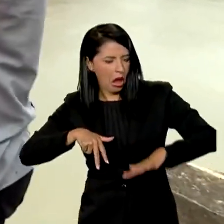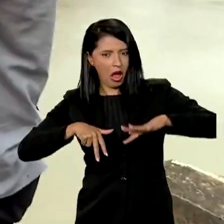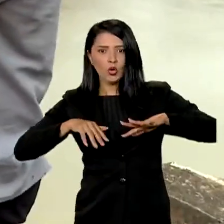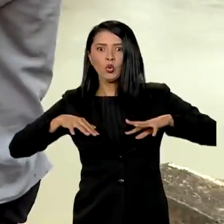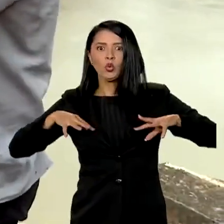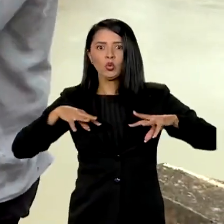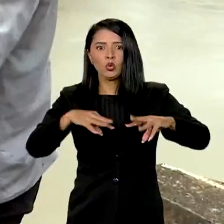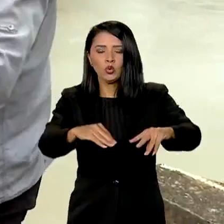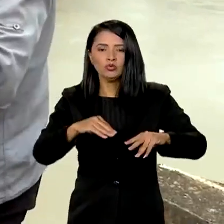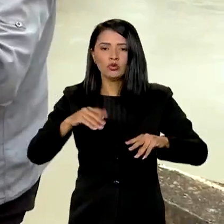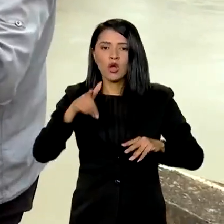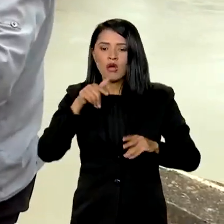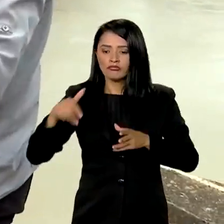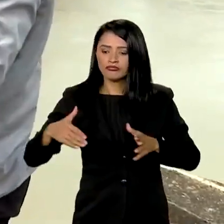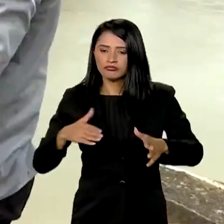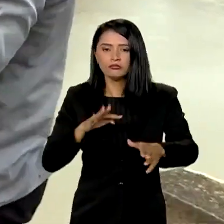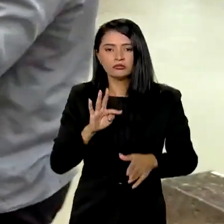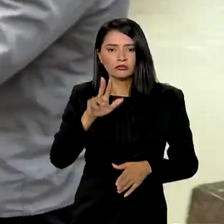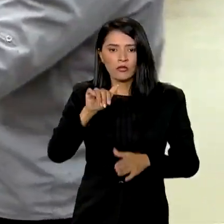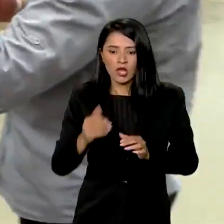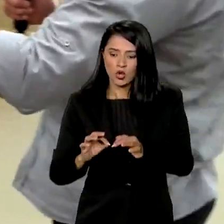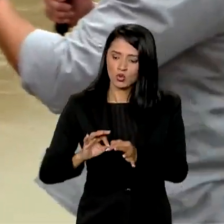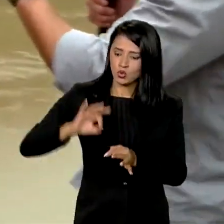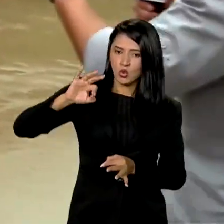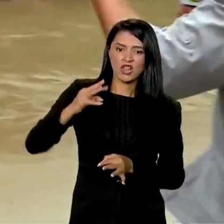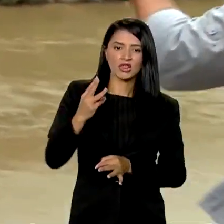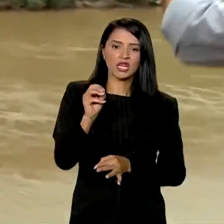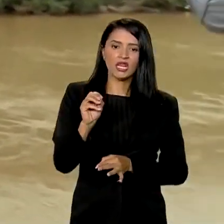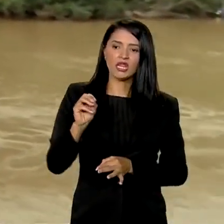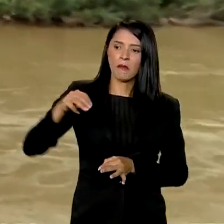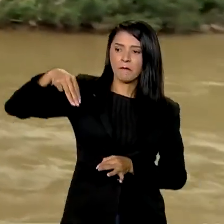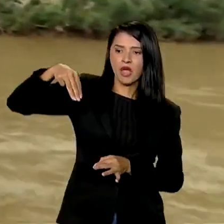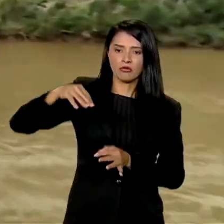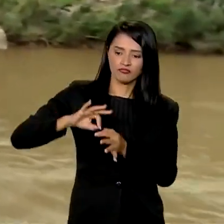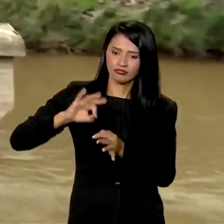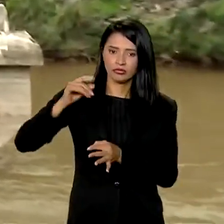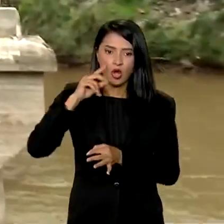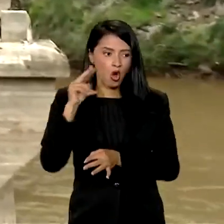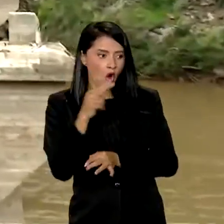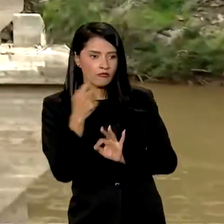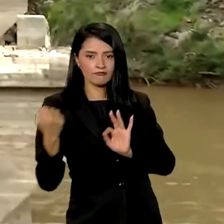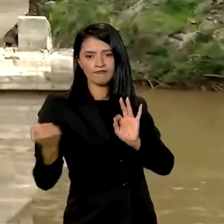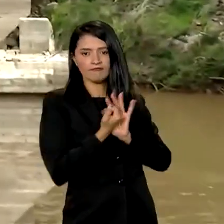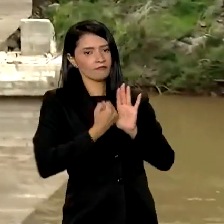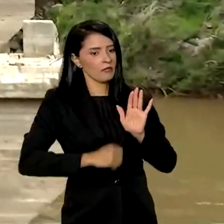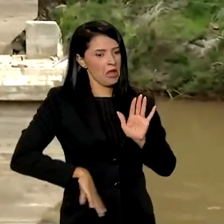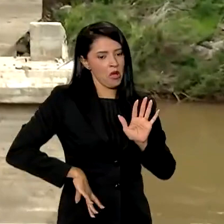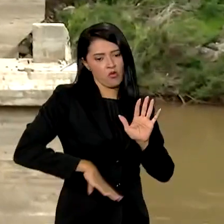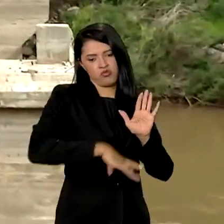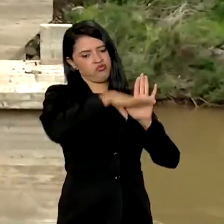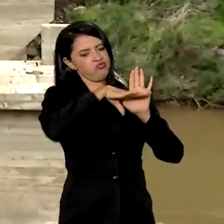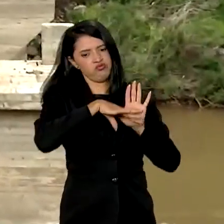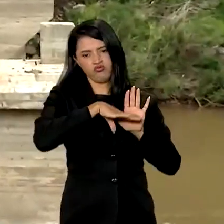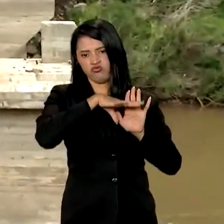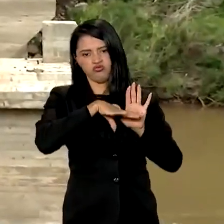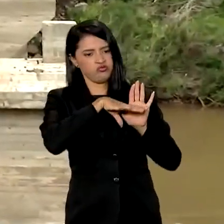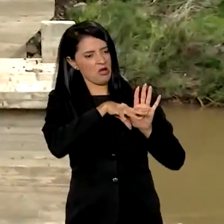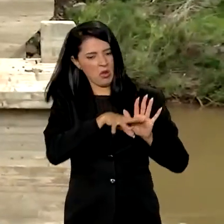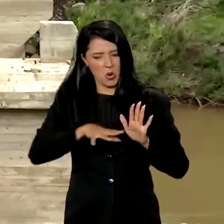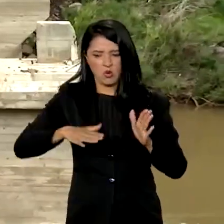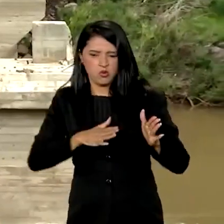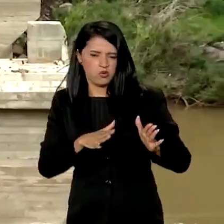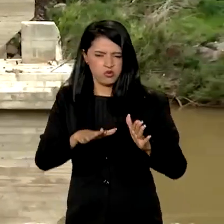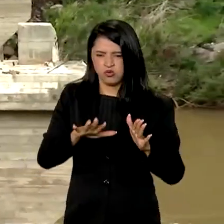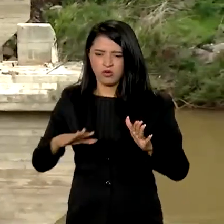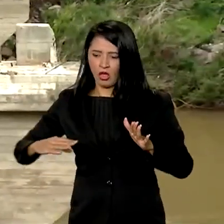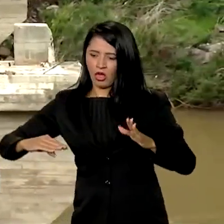Taquari subiu 30 metros. Ainda dá para ver a marca do nível onde a água chegou. A água passou arrastando tudo